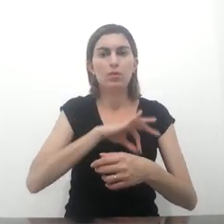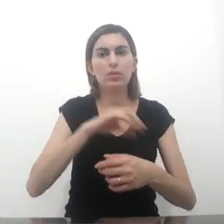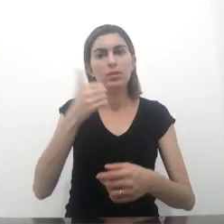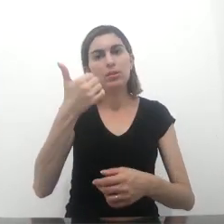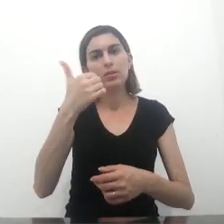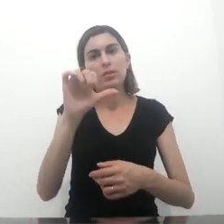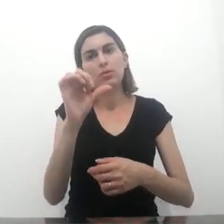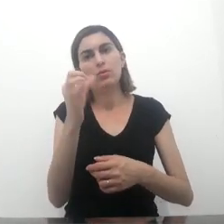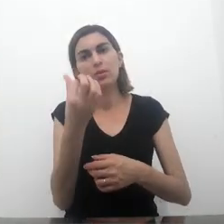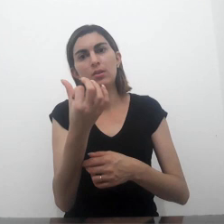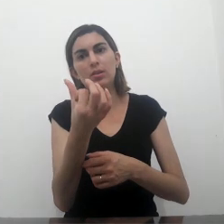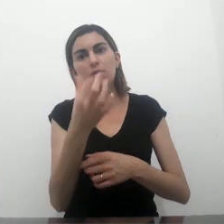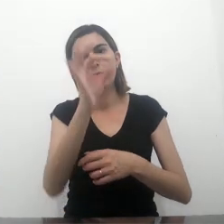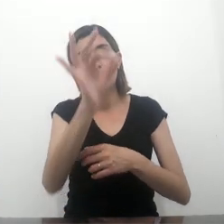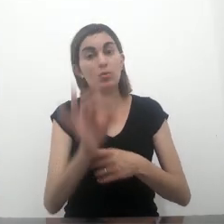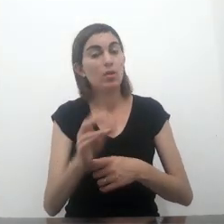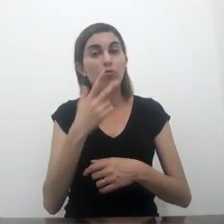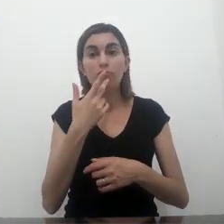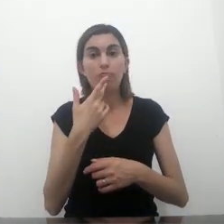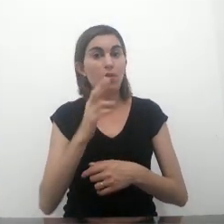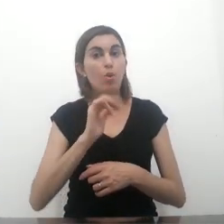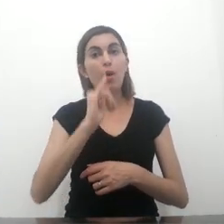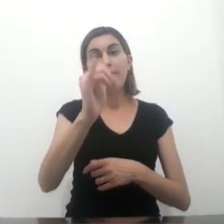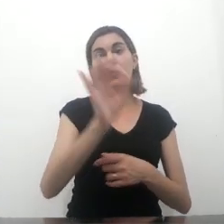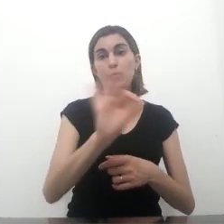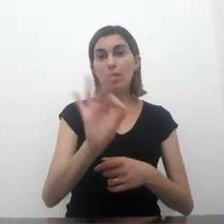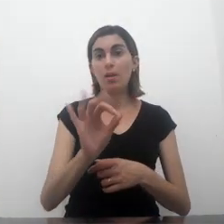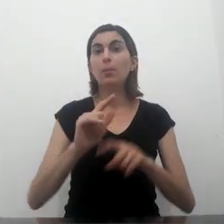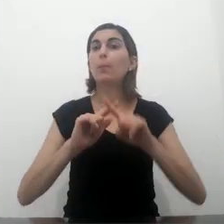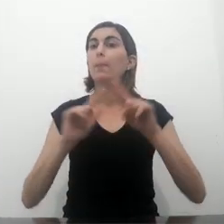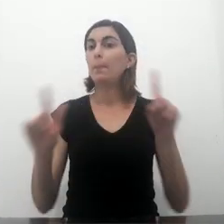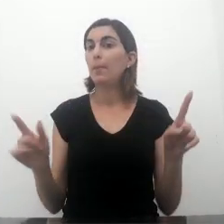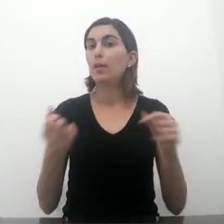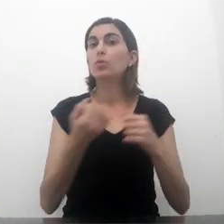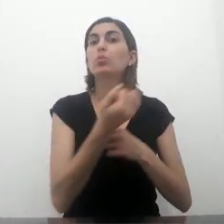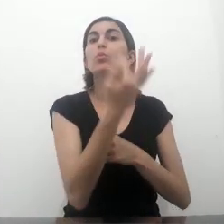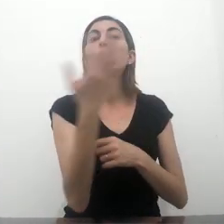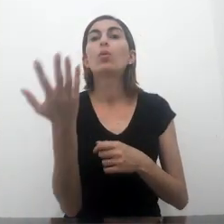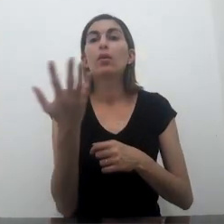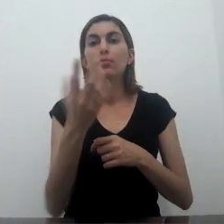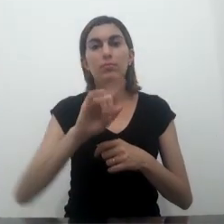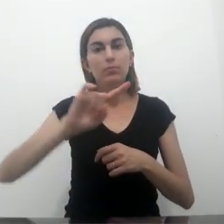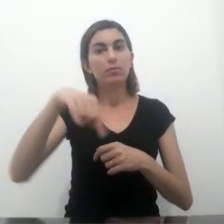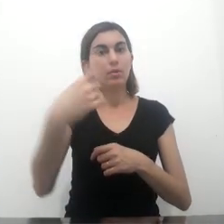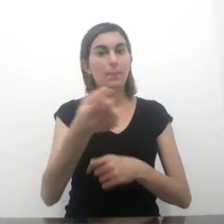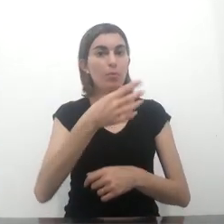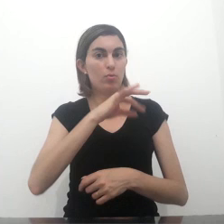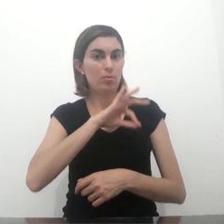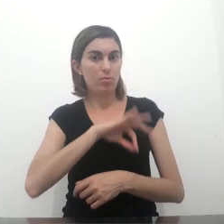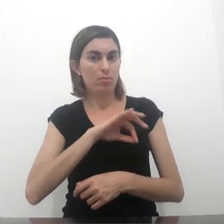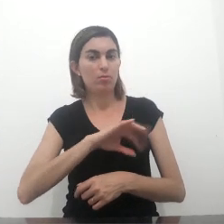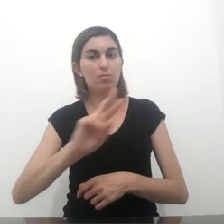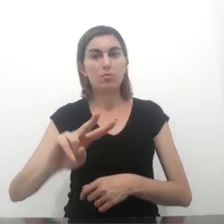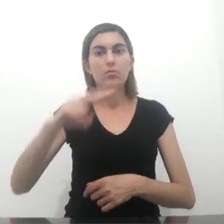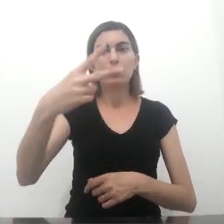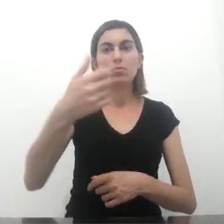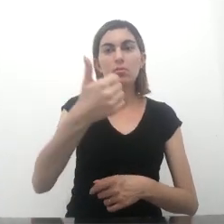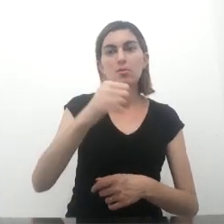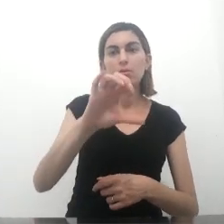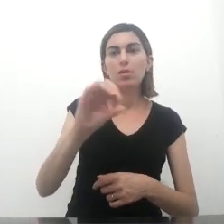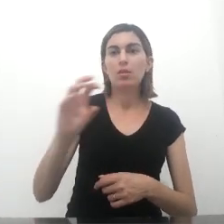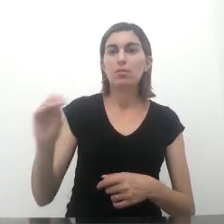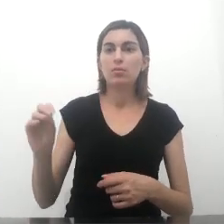recebeu 106%. Esse valor ela não disse, não foi informado, mas foi informado que depois desse aumento de